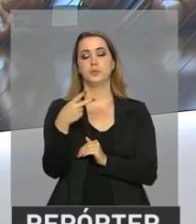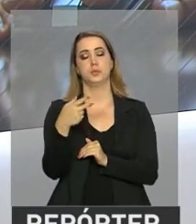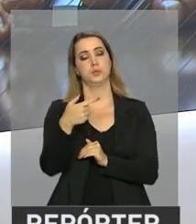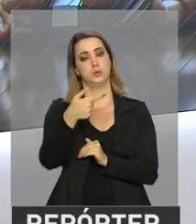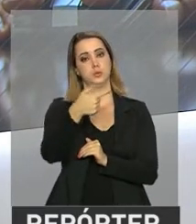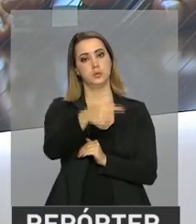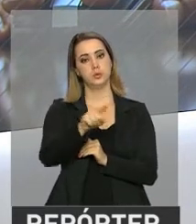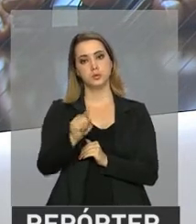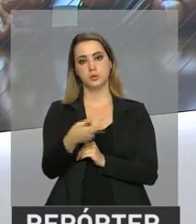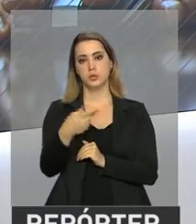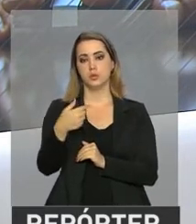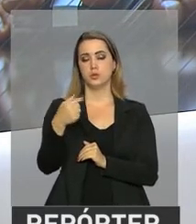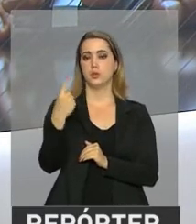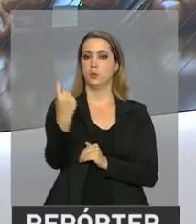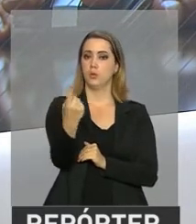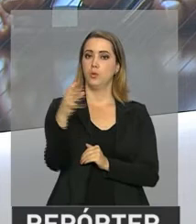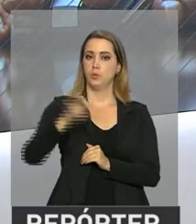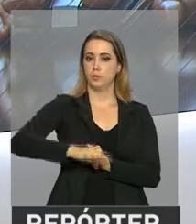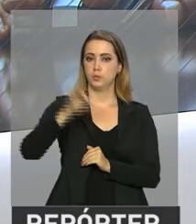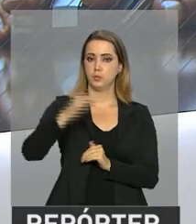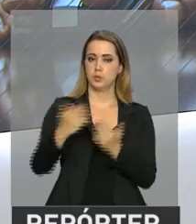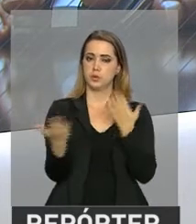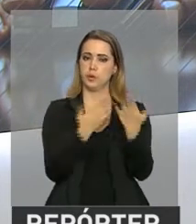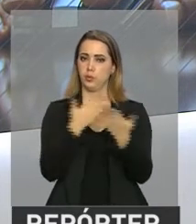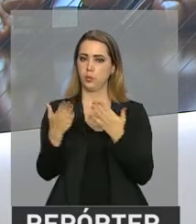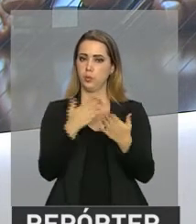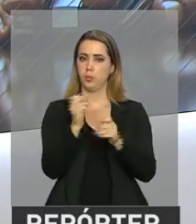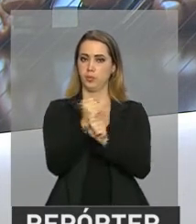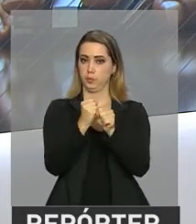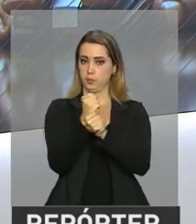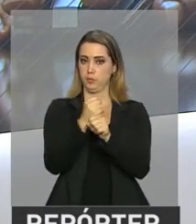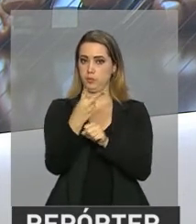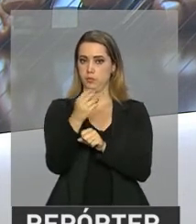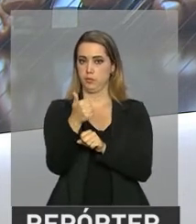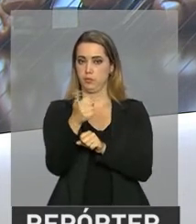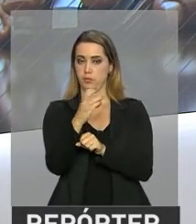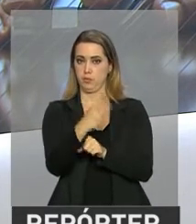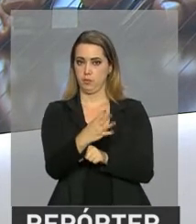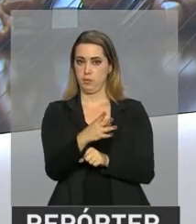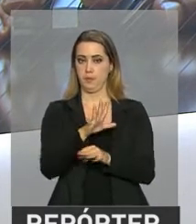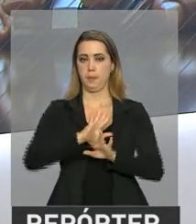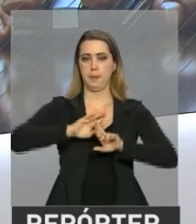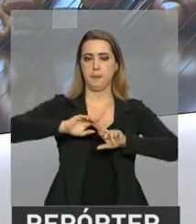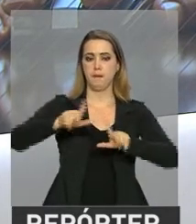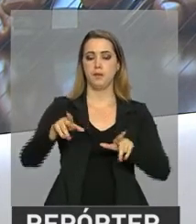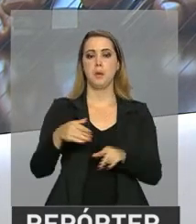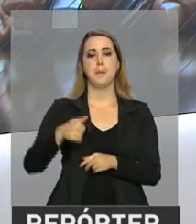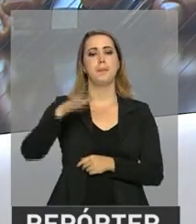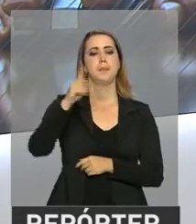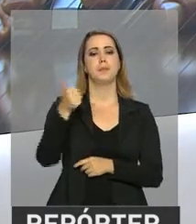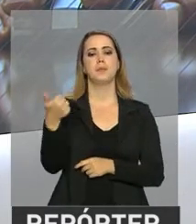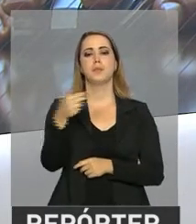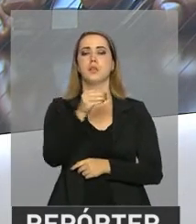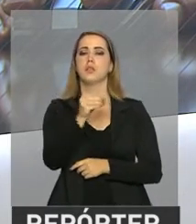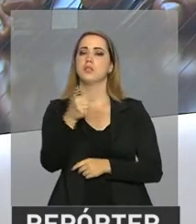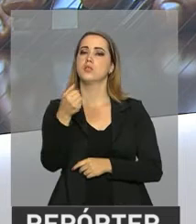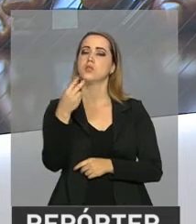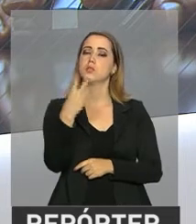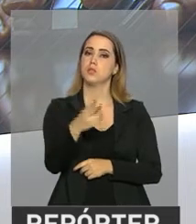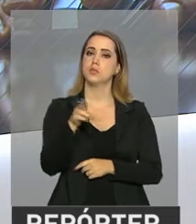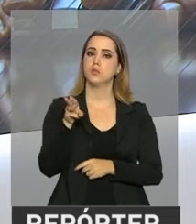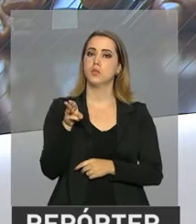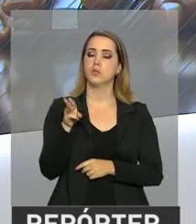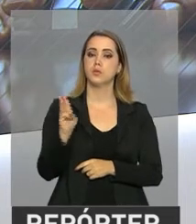em relação a 2014 em números absolutos 102 milhões e 100 mil pessoas com 10 anos ou mais